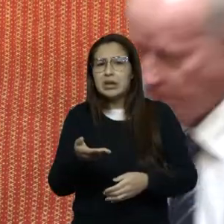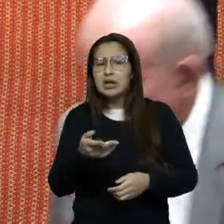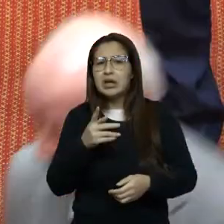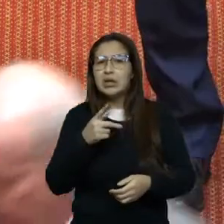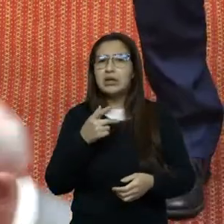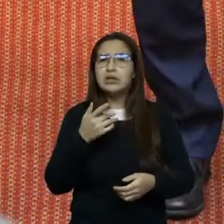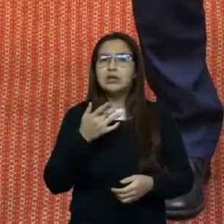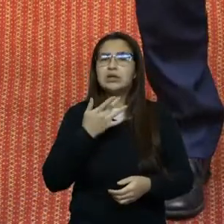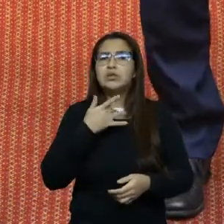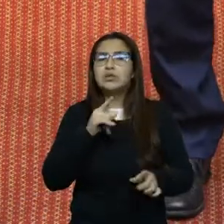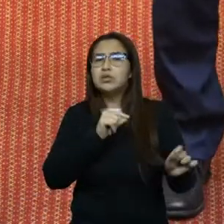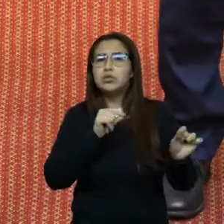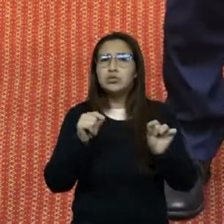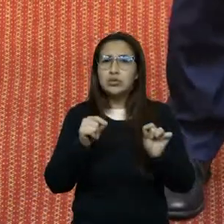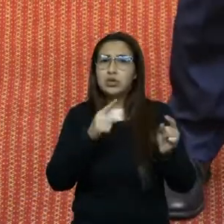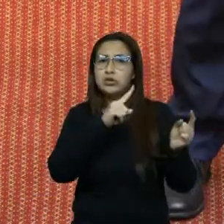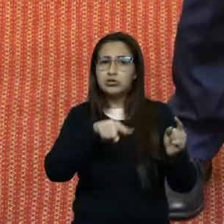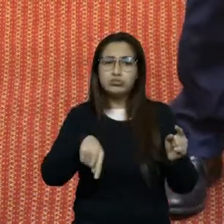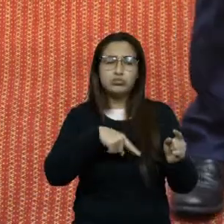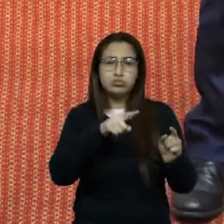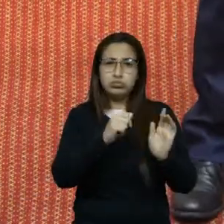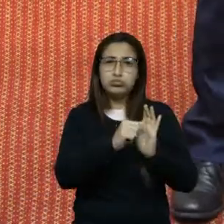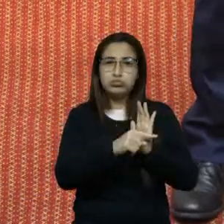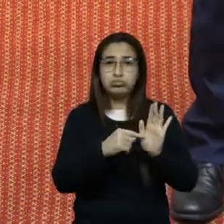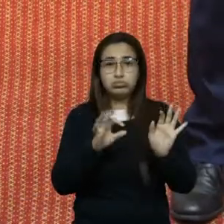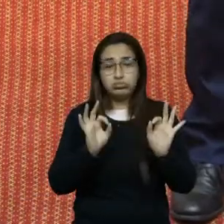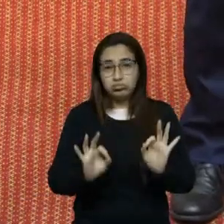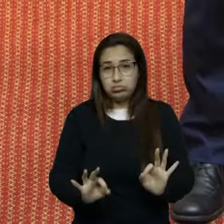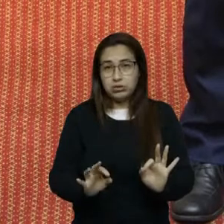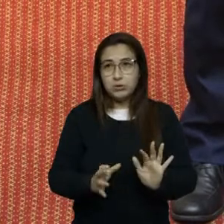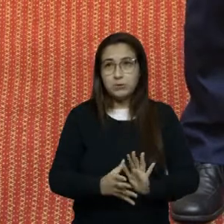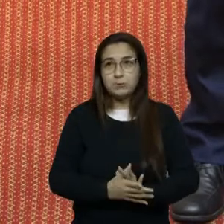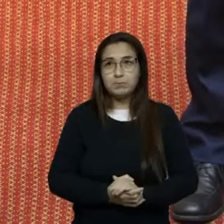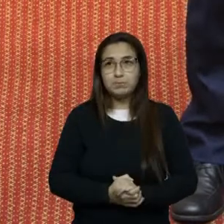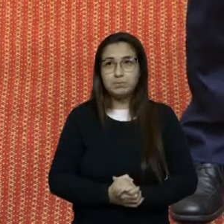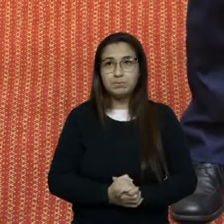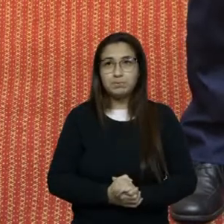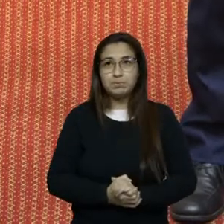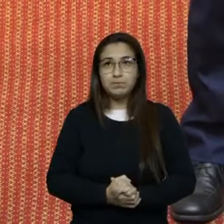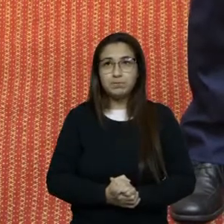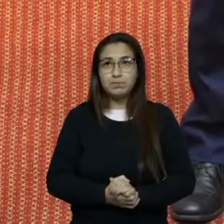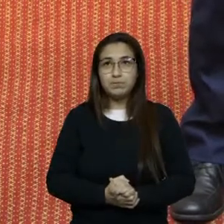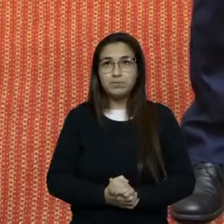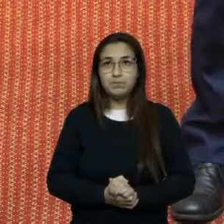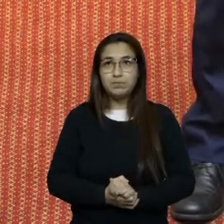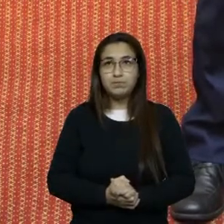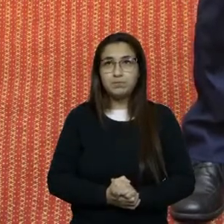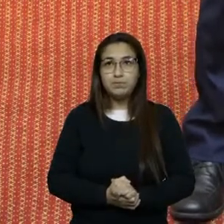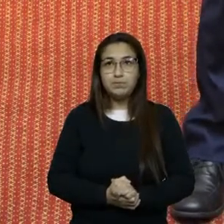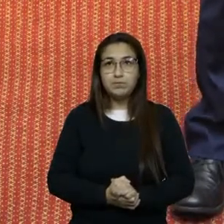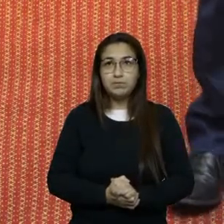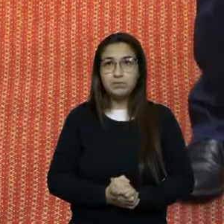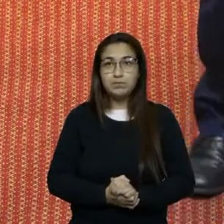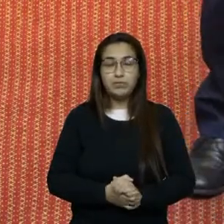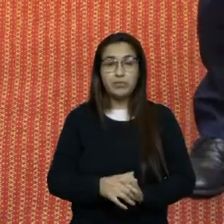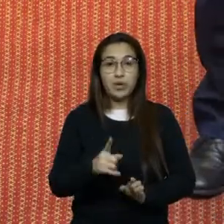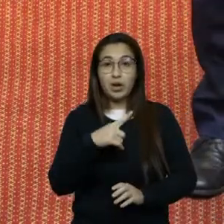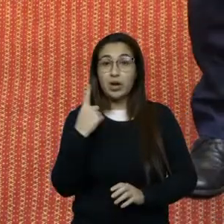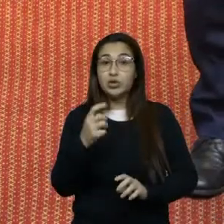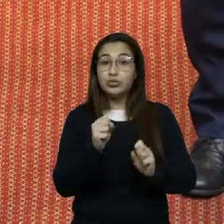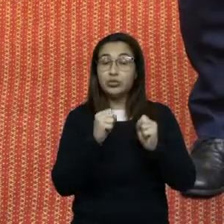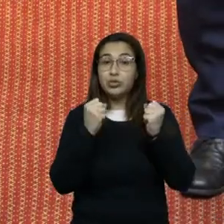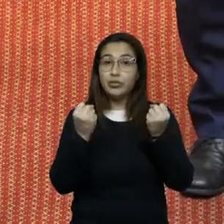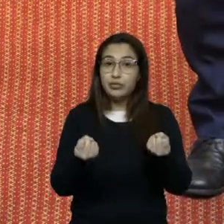Que Nós iriamos derrubar o veto e Nós iriamos derrubar o veto isso não é populismo nós estávamos